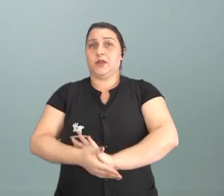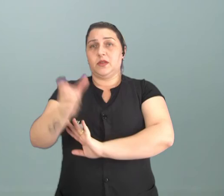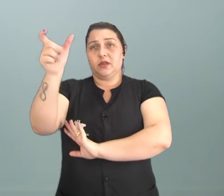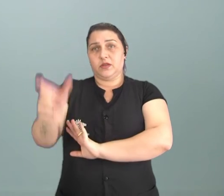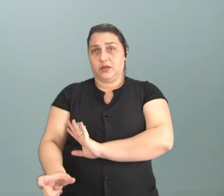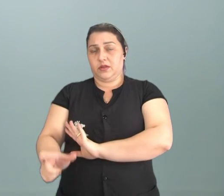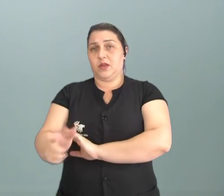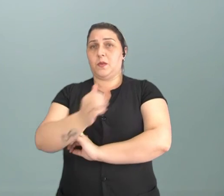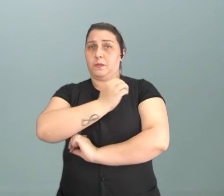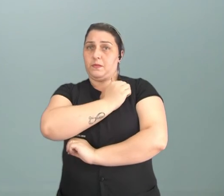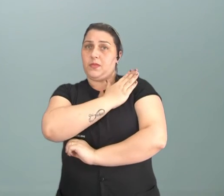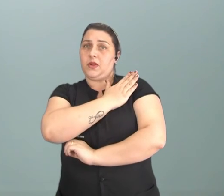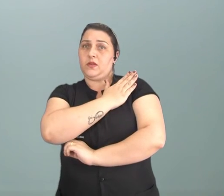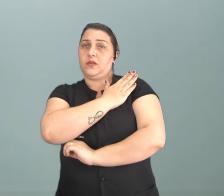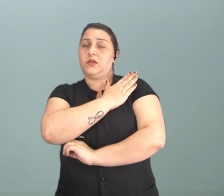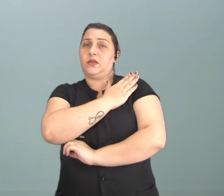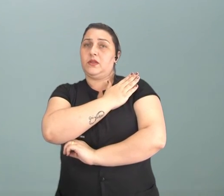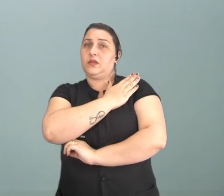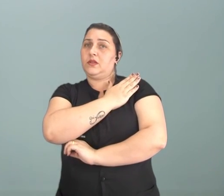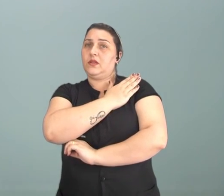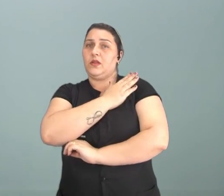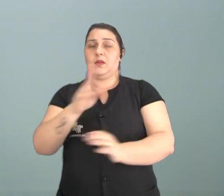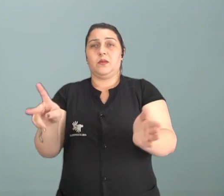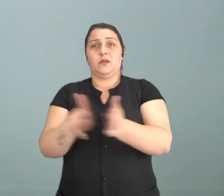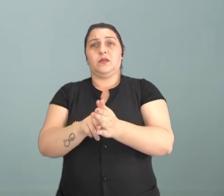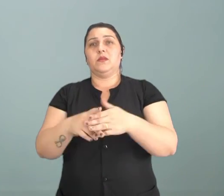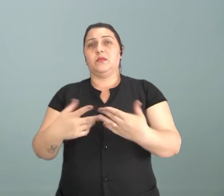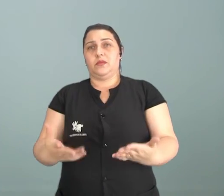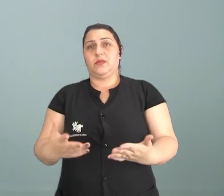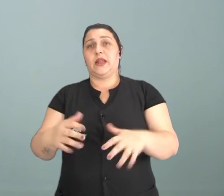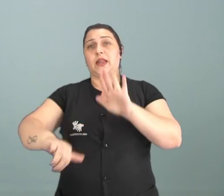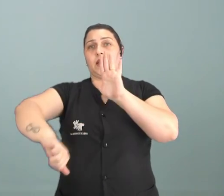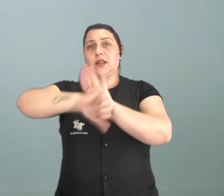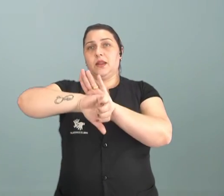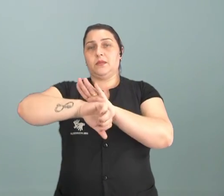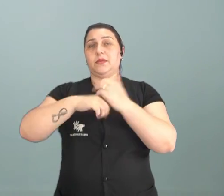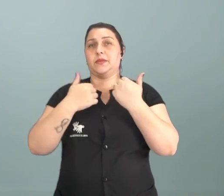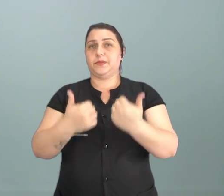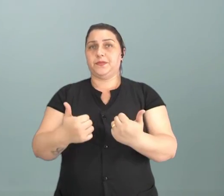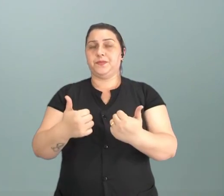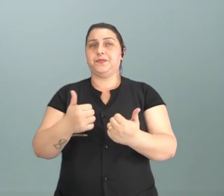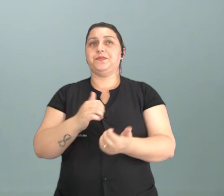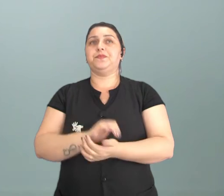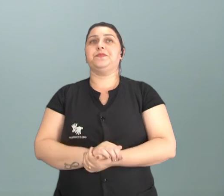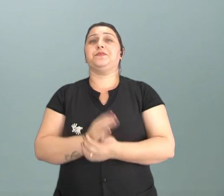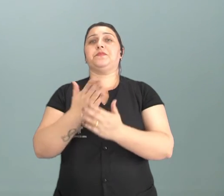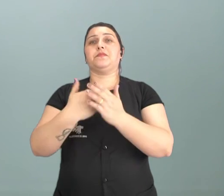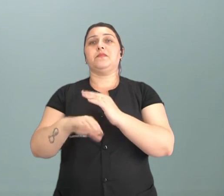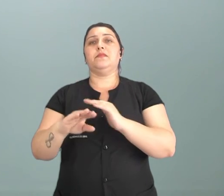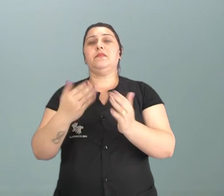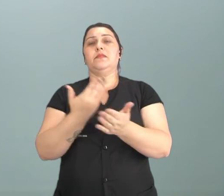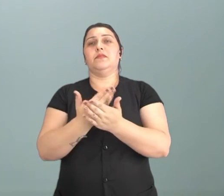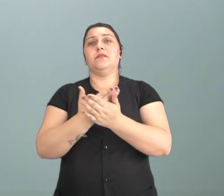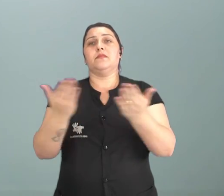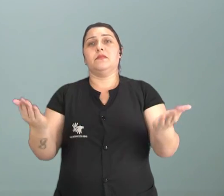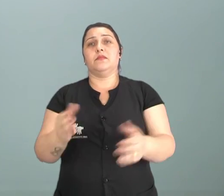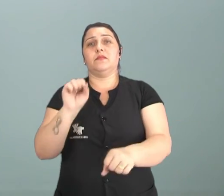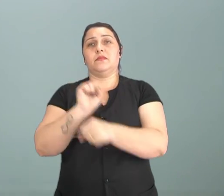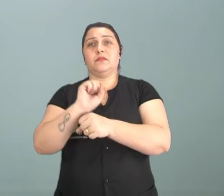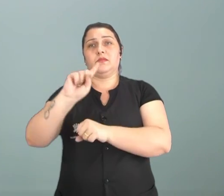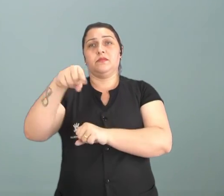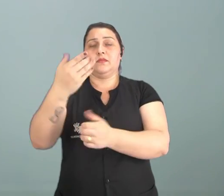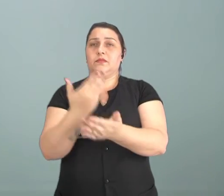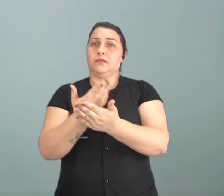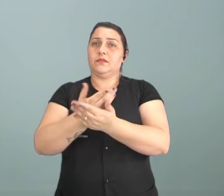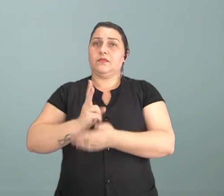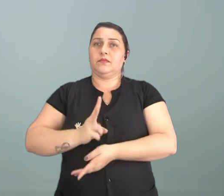é um tipo de preconceito e isso não é adequado e é considerado também crime, tá? Essa é a mensagem da nossa aula hoje. Eu te aguardo na próxima